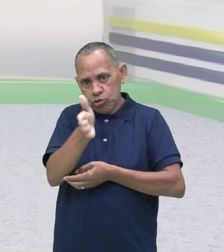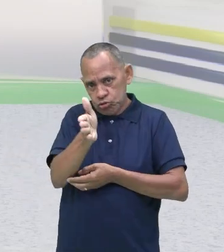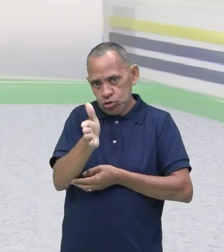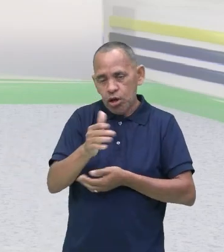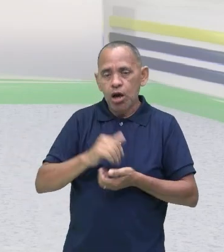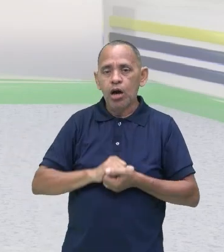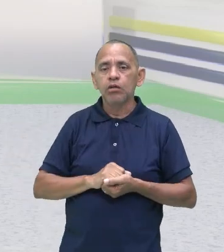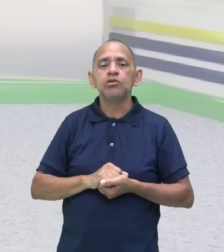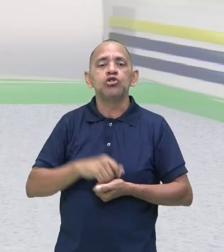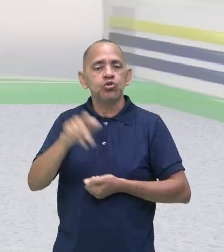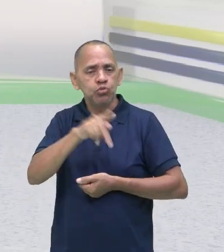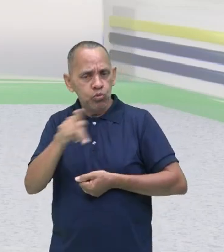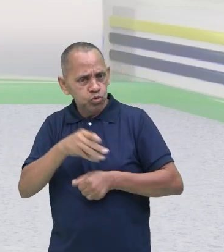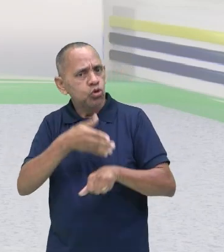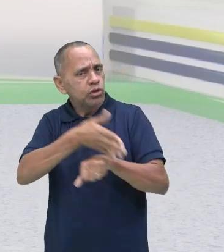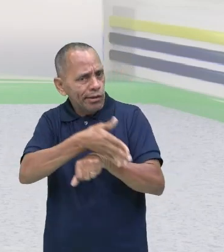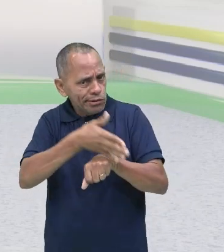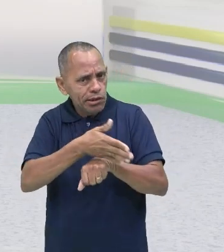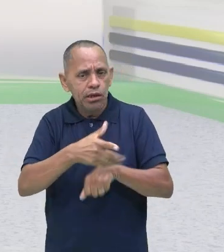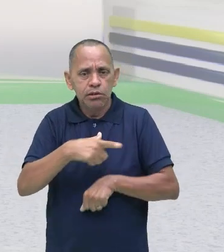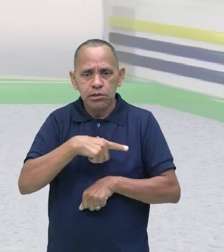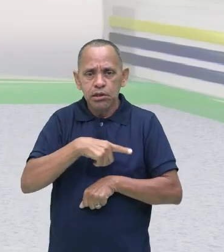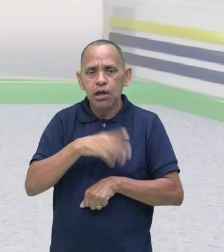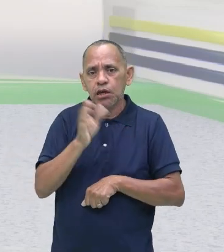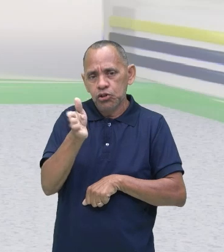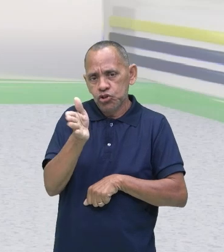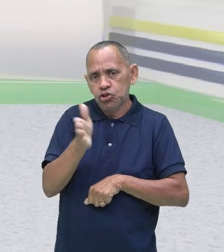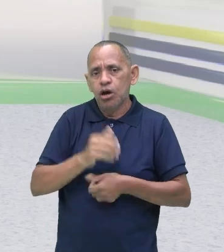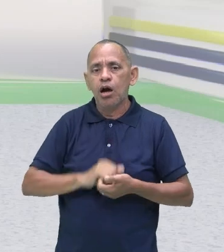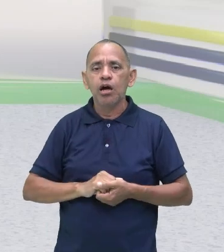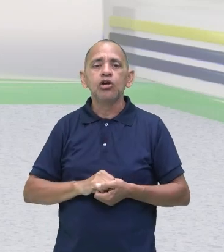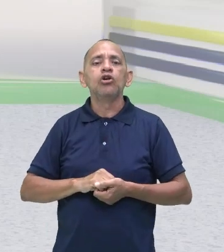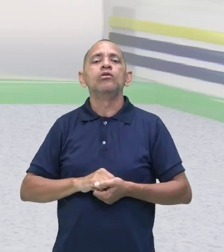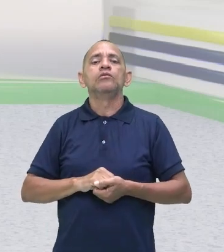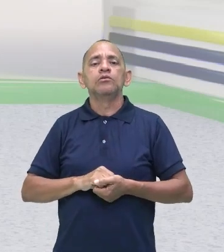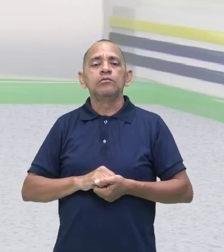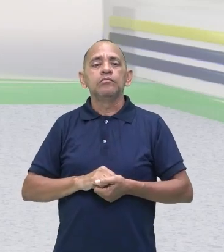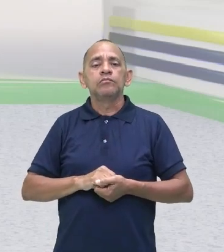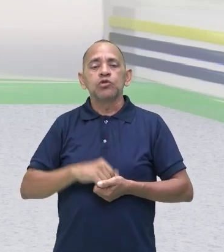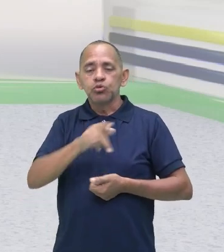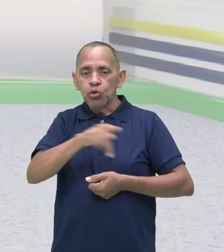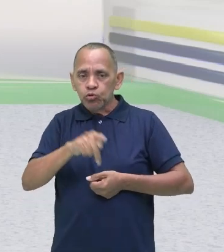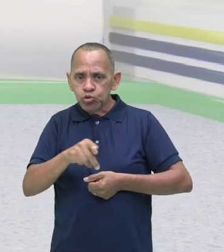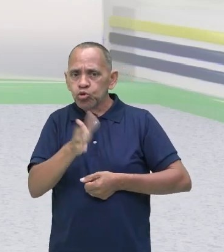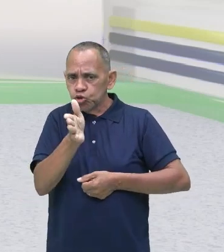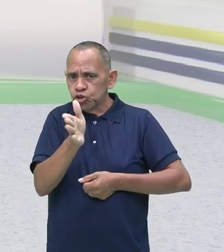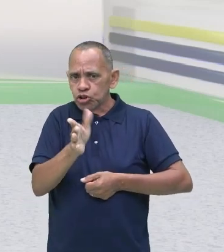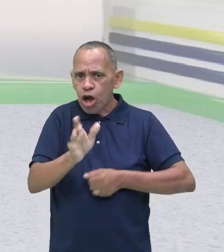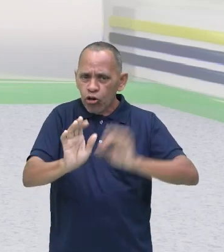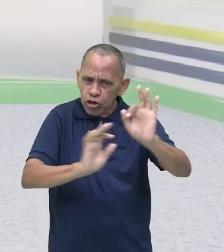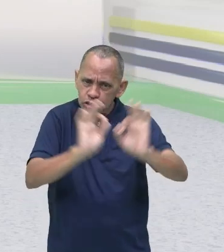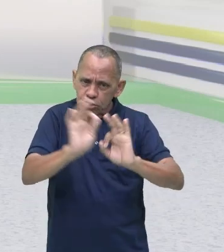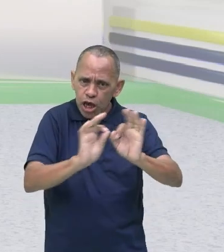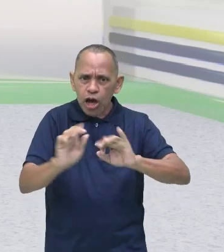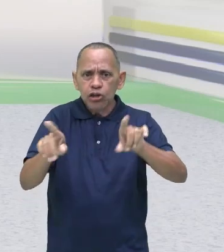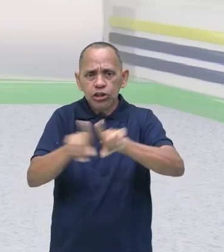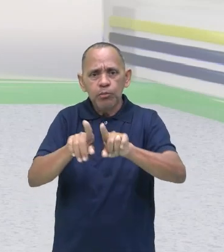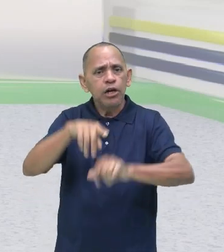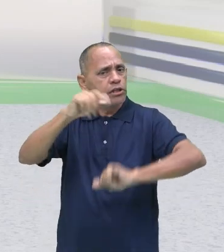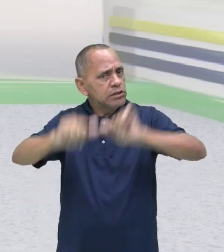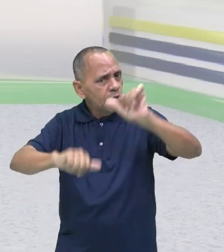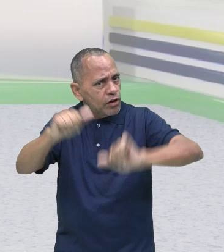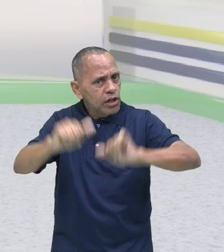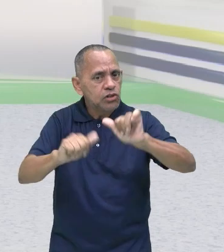os professores já trabalharam em suas avaliações, né? E o planejamento do professor ele também é focado